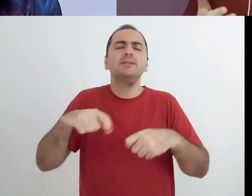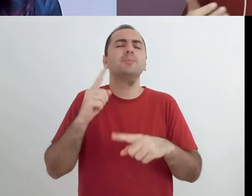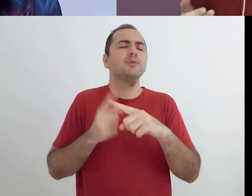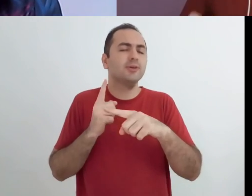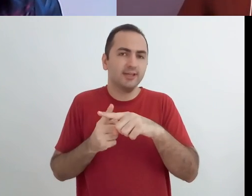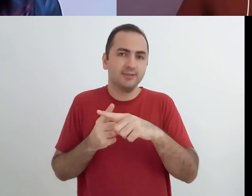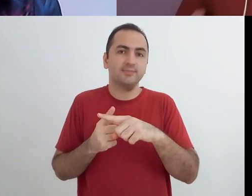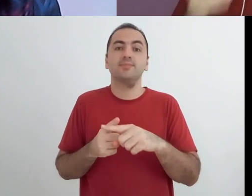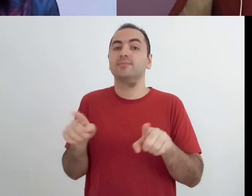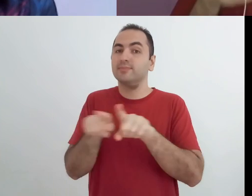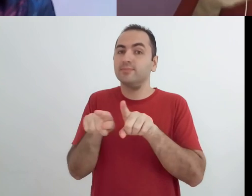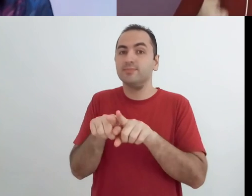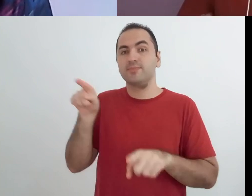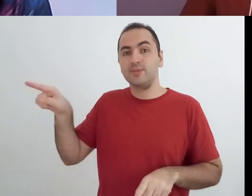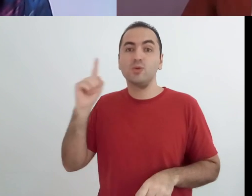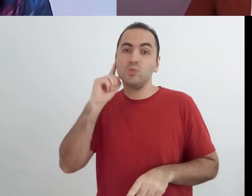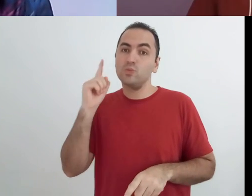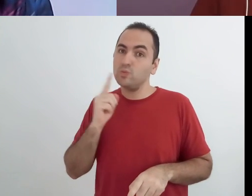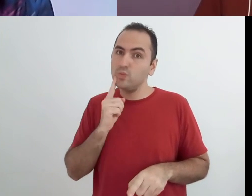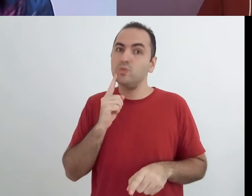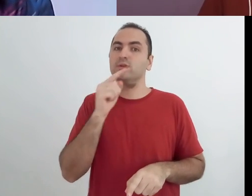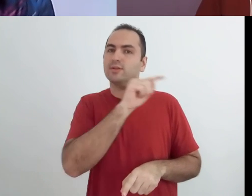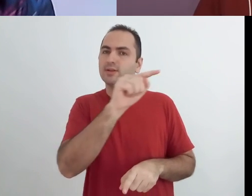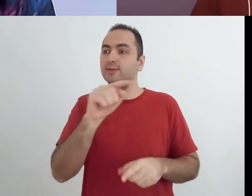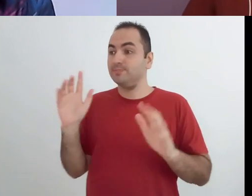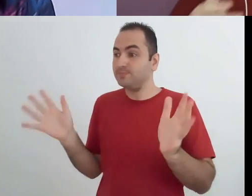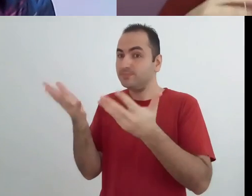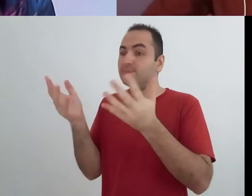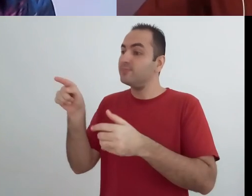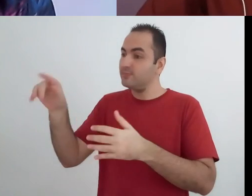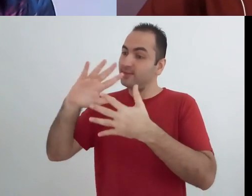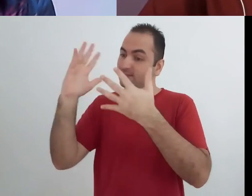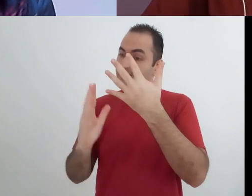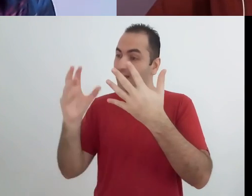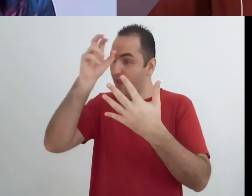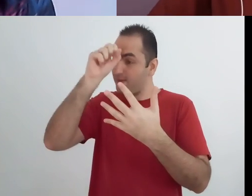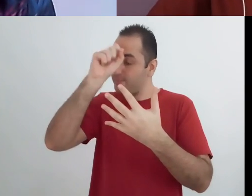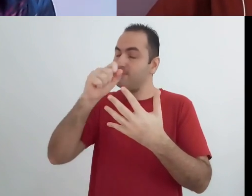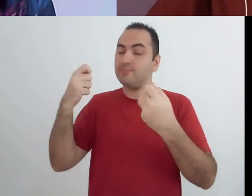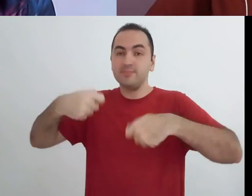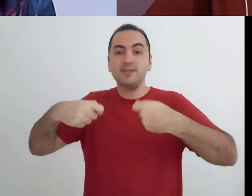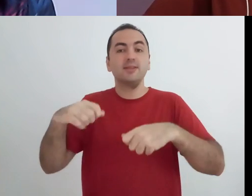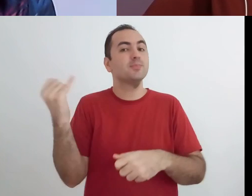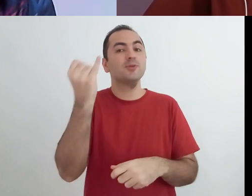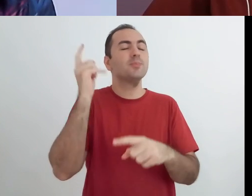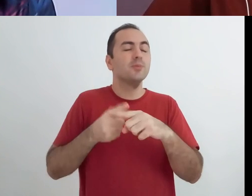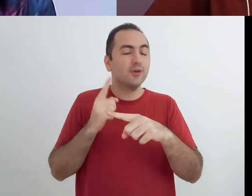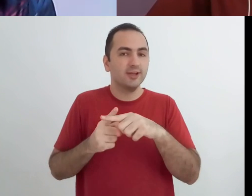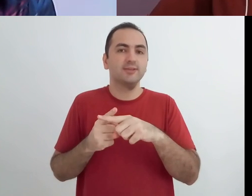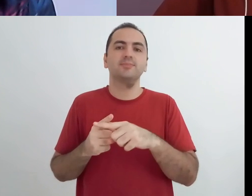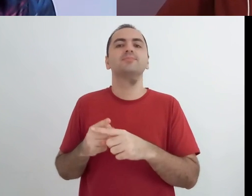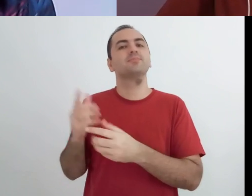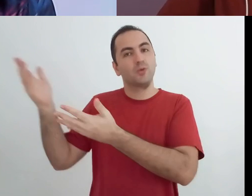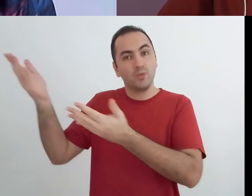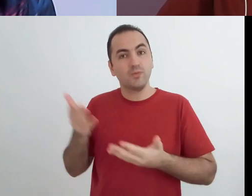a pessoa que é surda na sua família a também aprender Libras. Hoje, com a participação da intérprete e pedagoga Priscila Gomes,